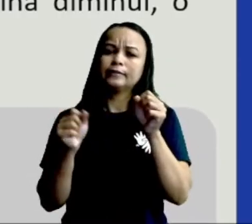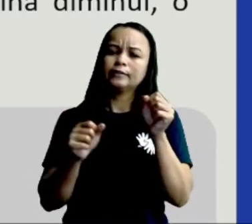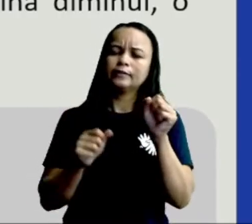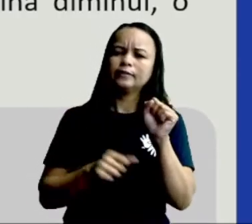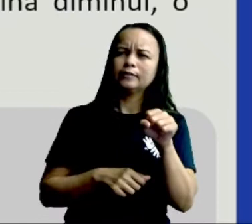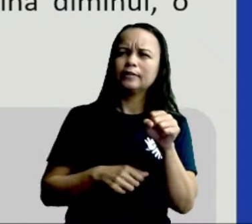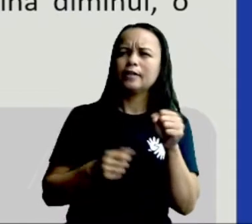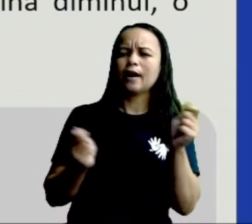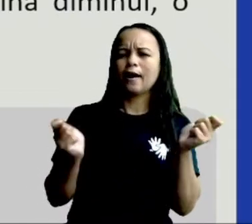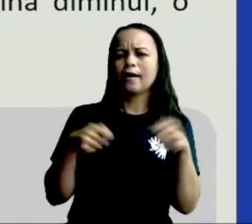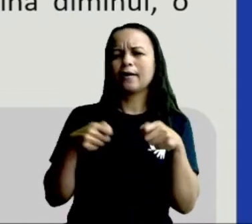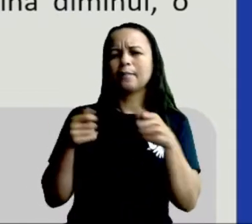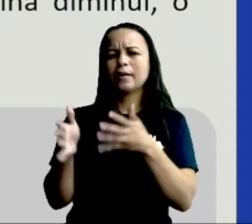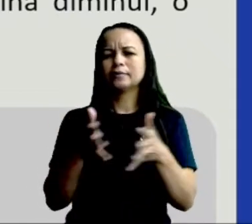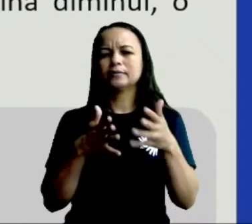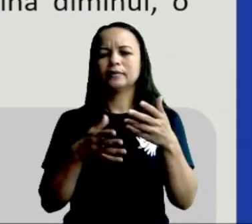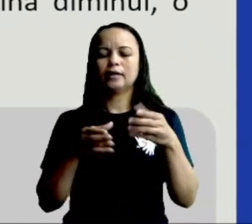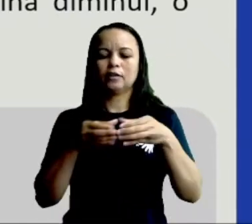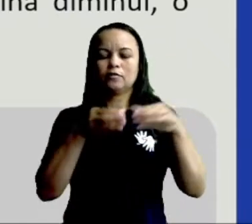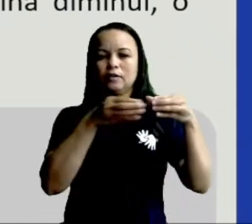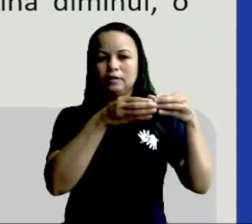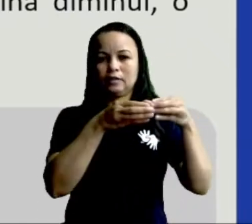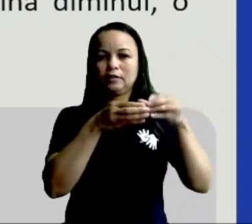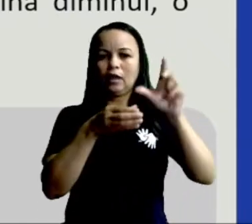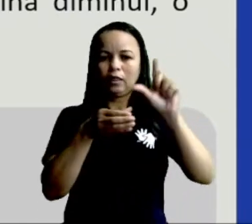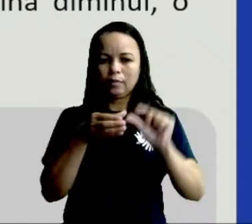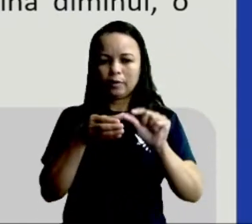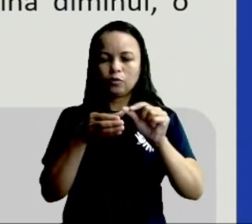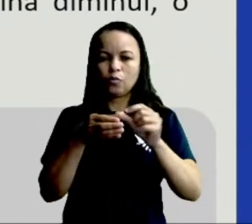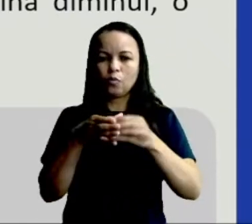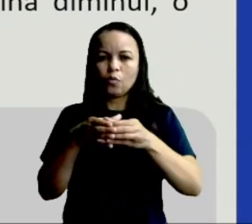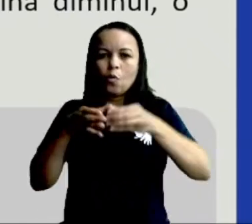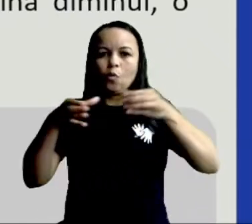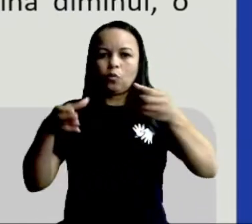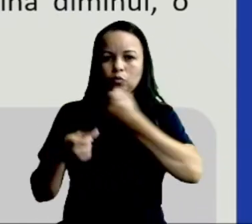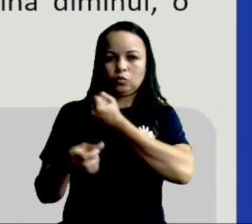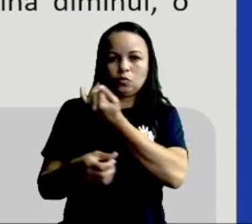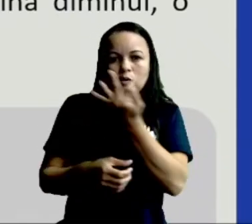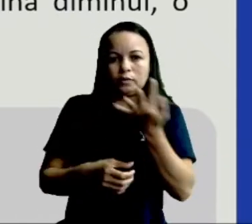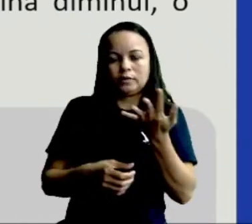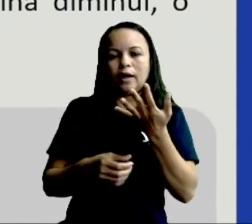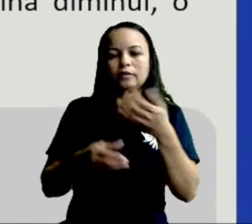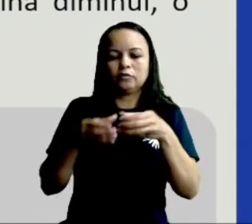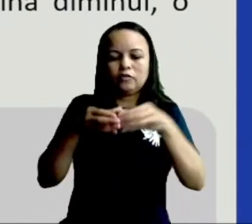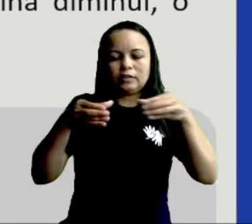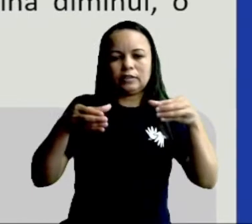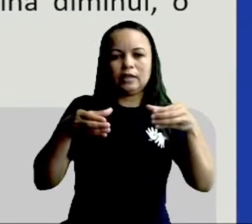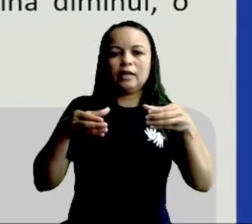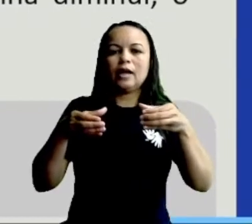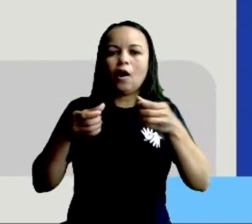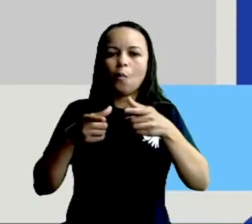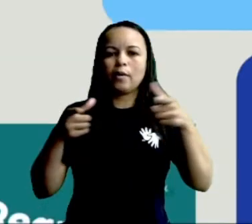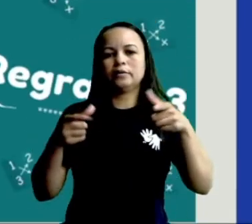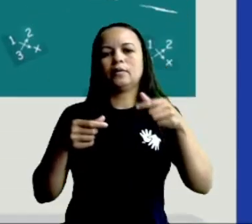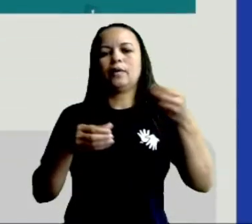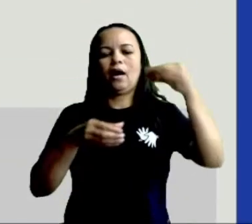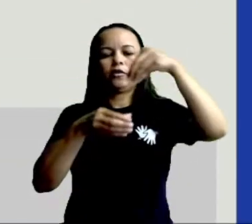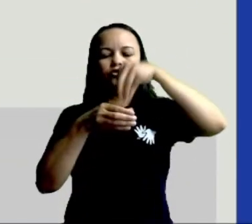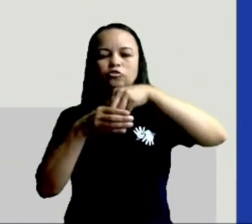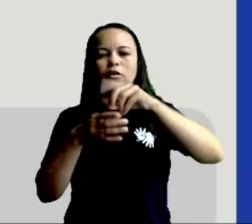diminui, o número de vasilhas aumenta no intuito de encher o tanque. Beleza? Deu para